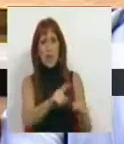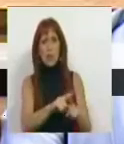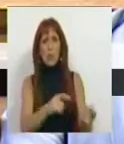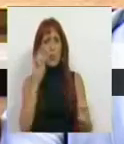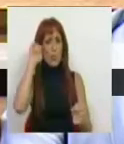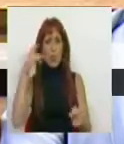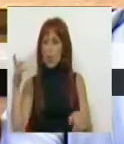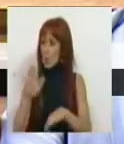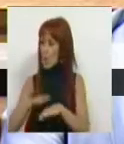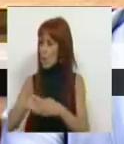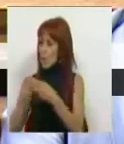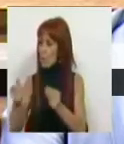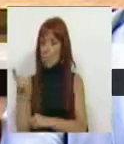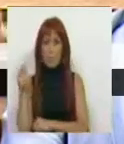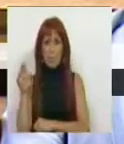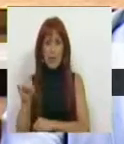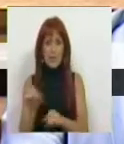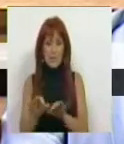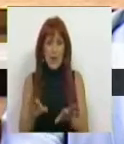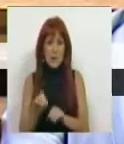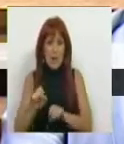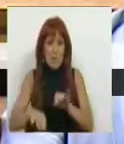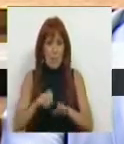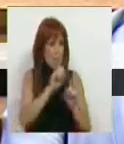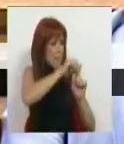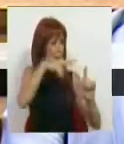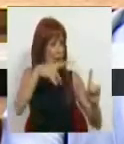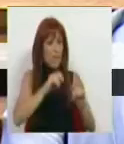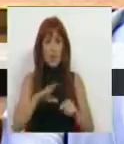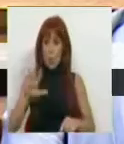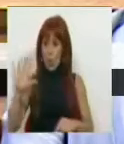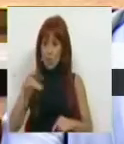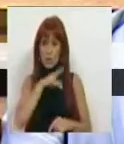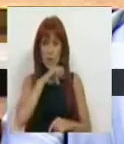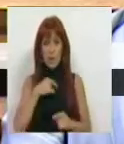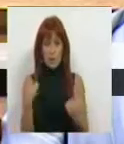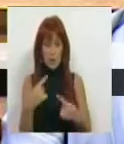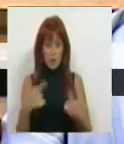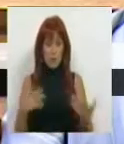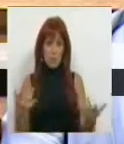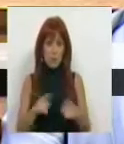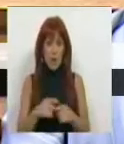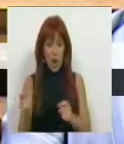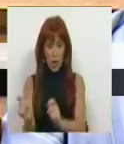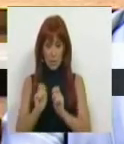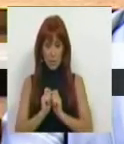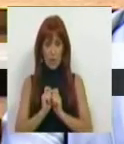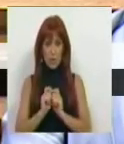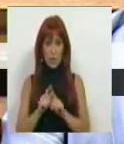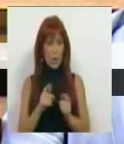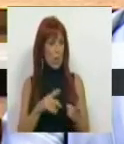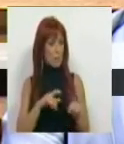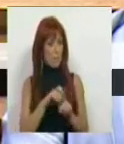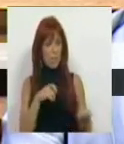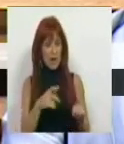prejuízos causados pela resolução do BES. E o mesmo se passou no Banif, quando o Santander, para além de ter recebido para ficar com o